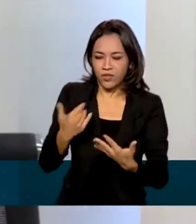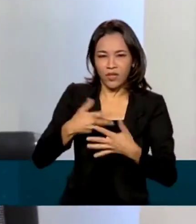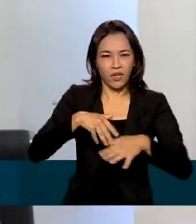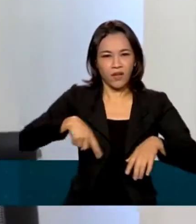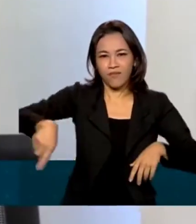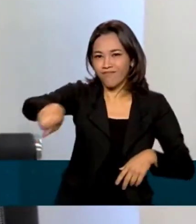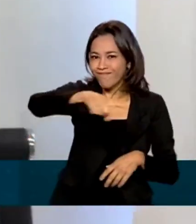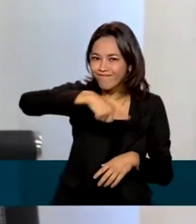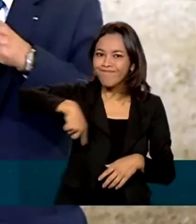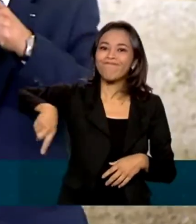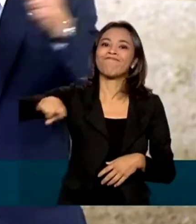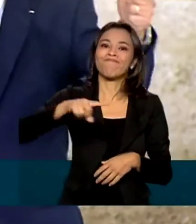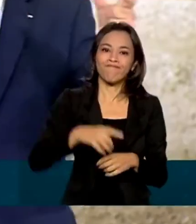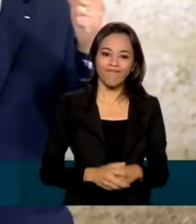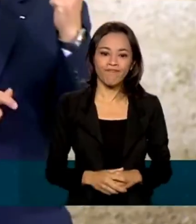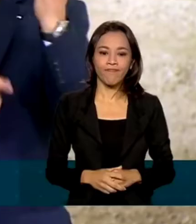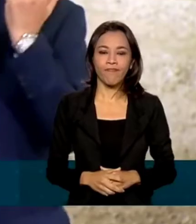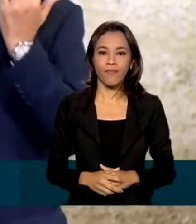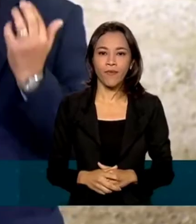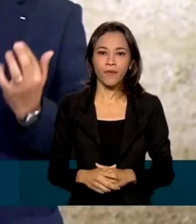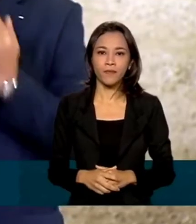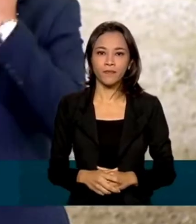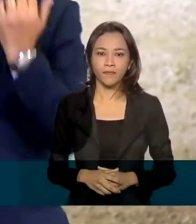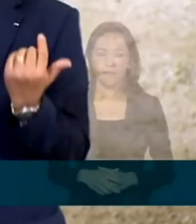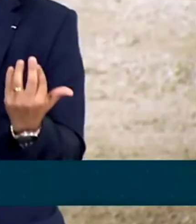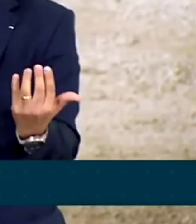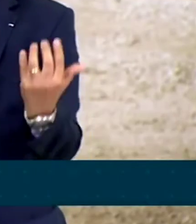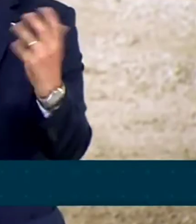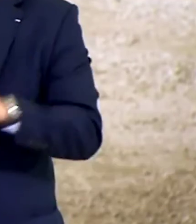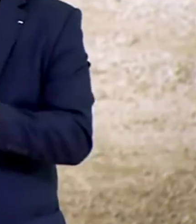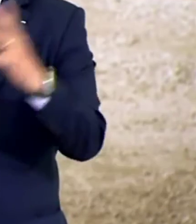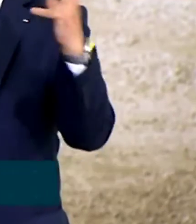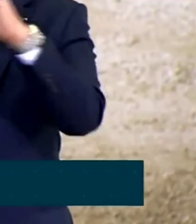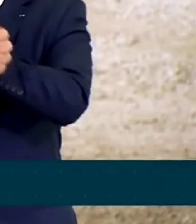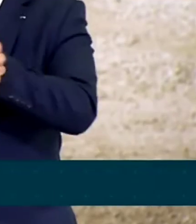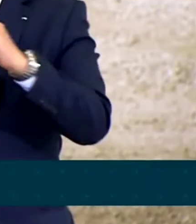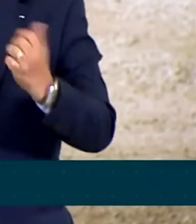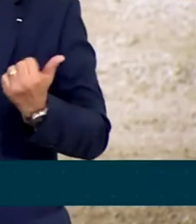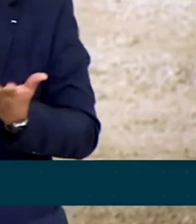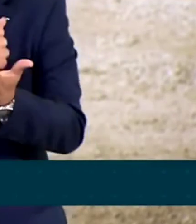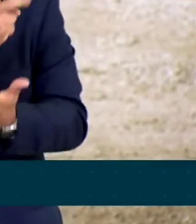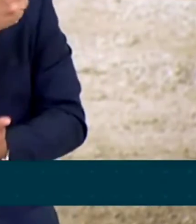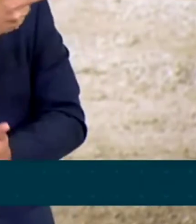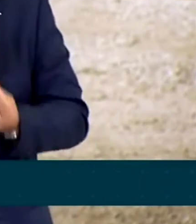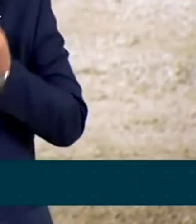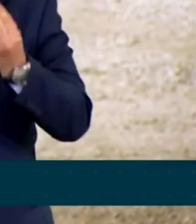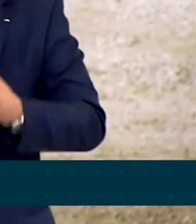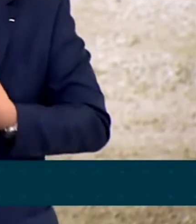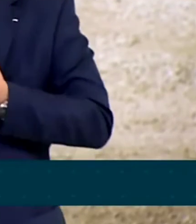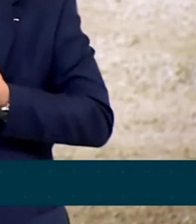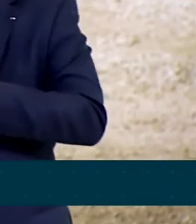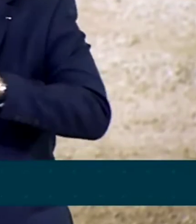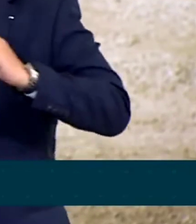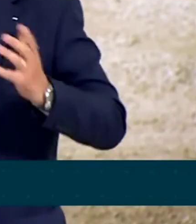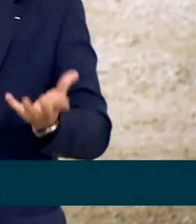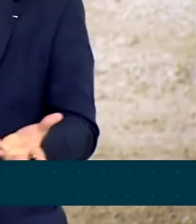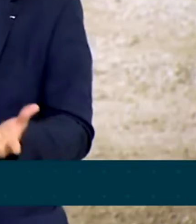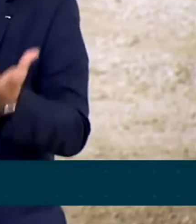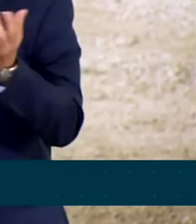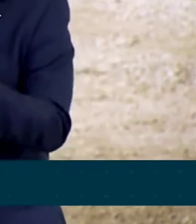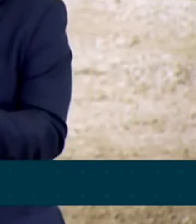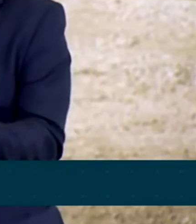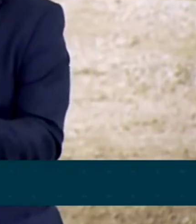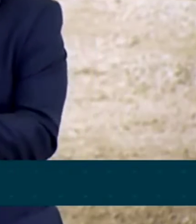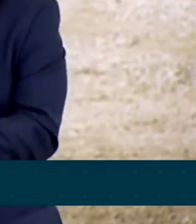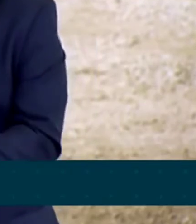vai ter que ser decepada. Vamos apoiar aqueles produtores que necessitam recuperar suas lavouras, oferecendo condições